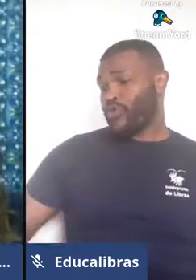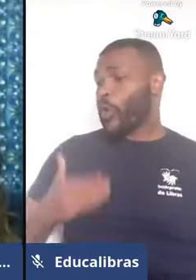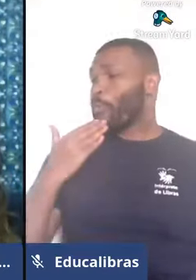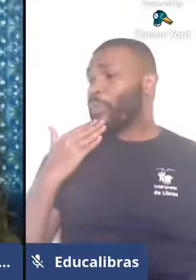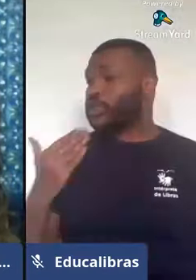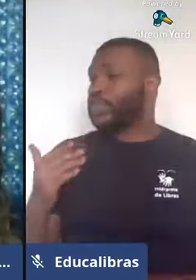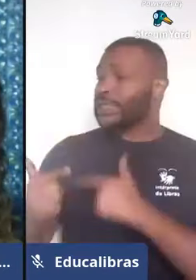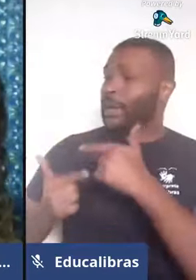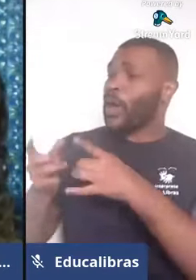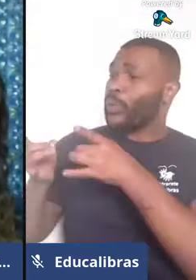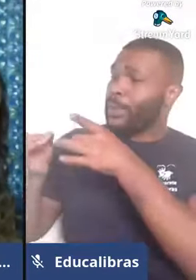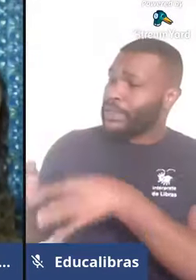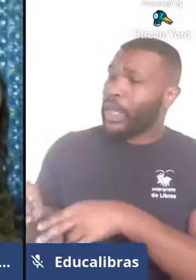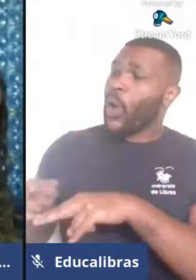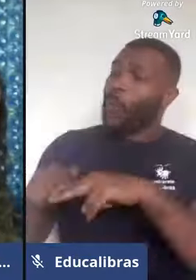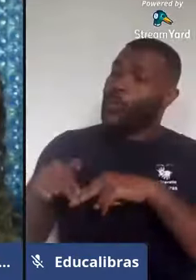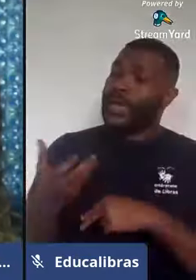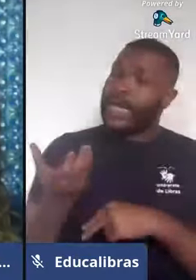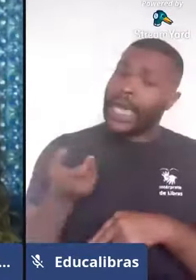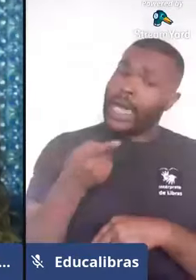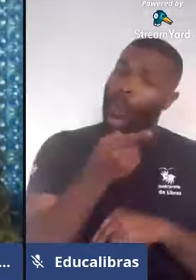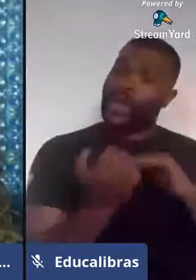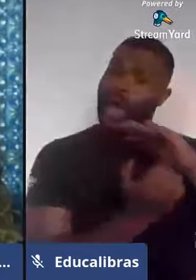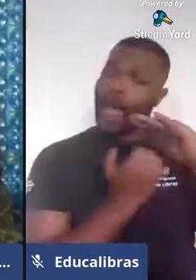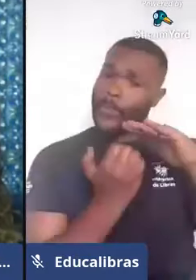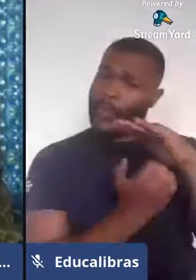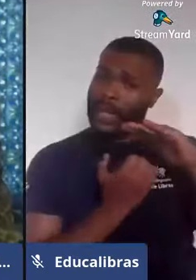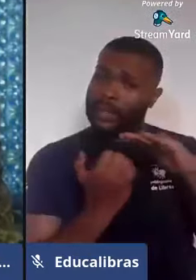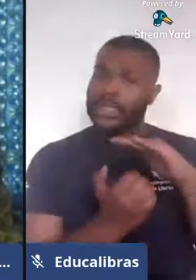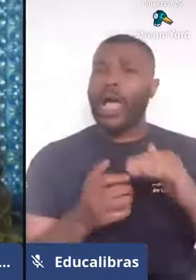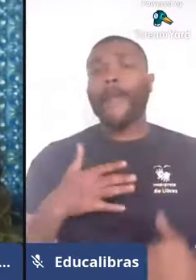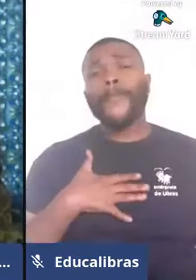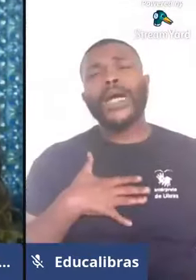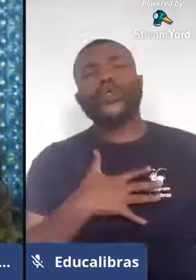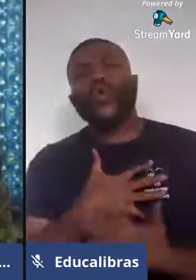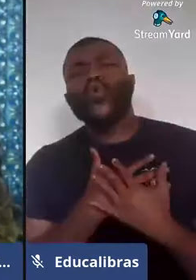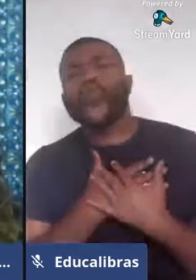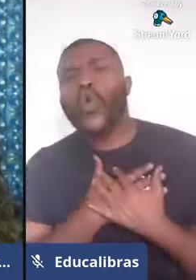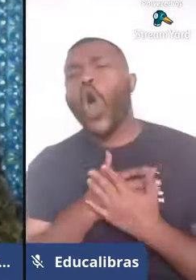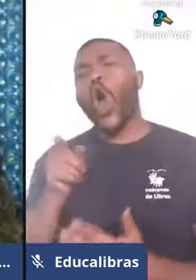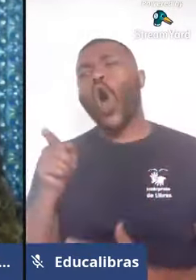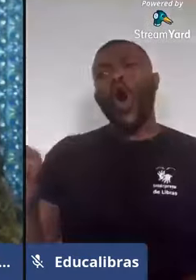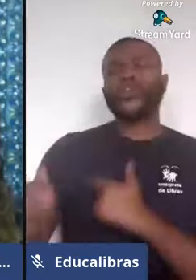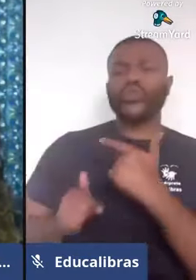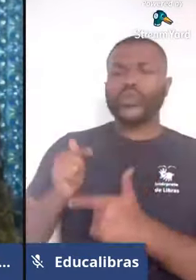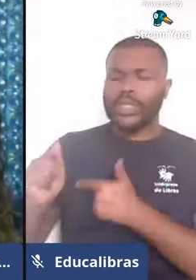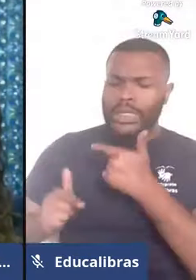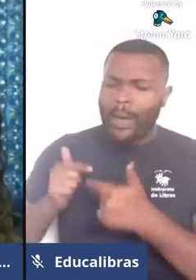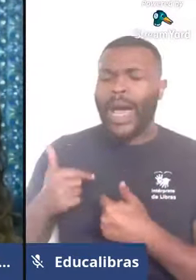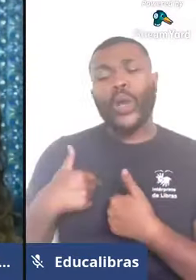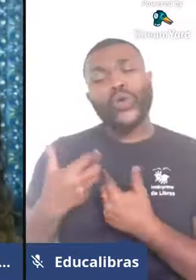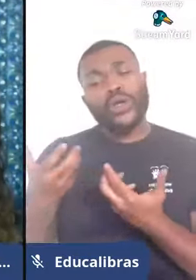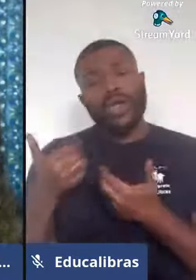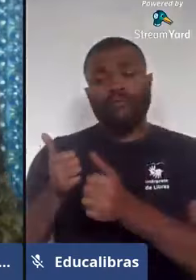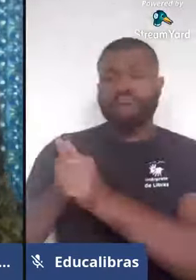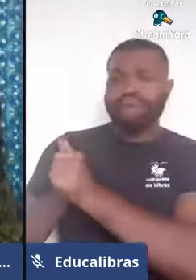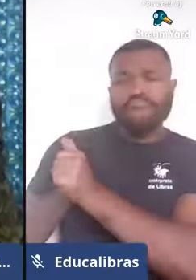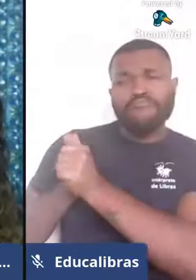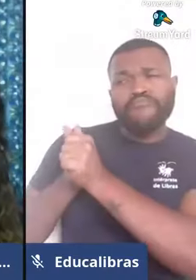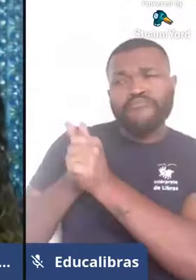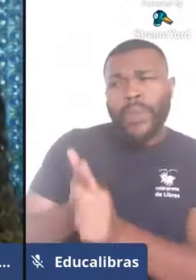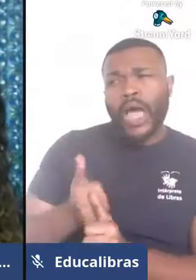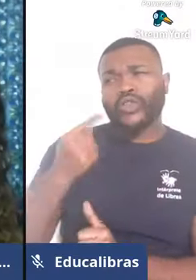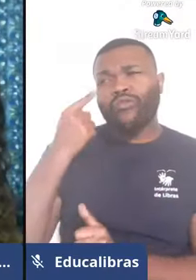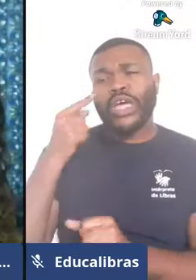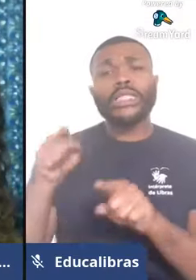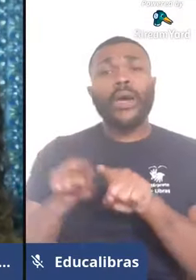muito de política pública ainda, é muito apaixonado por isso, gosta muito do trabalho, então a gente procura estar perto, estar acompanhando, estar divulgando,